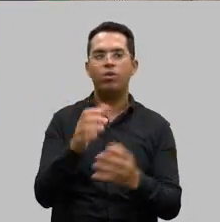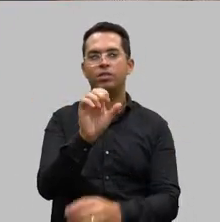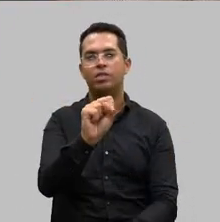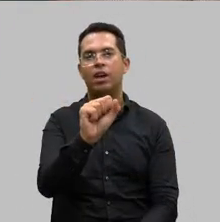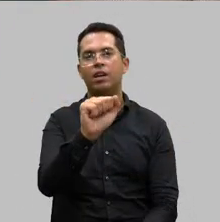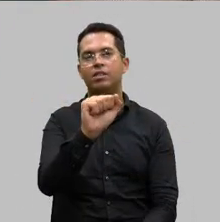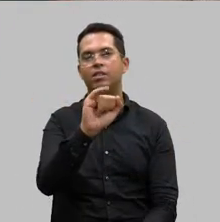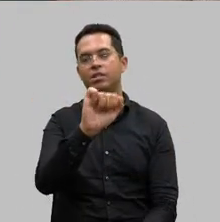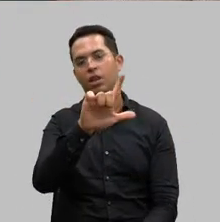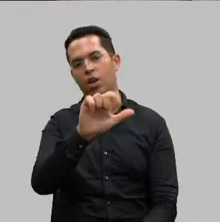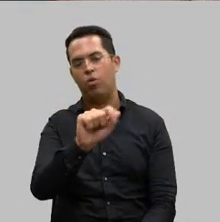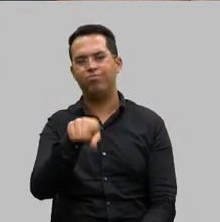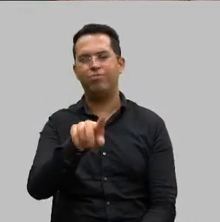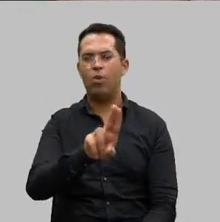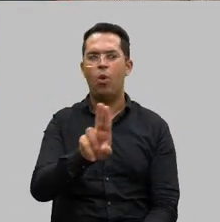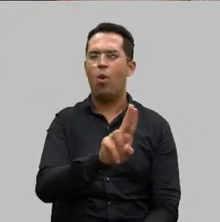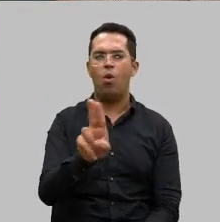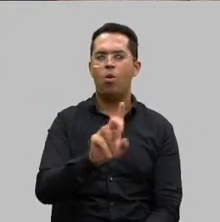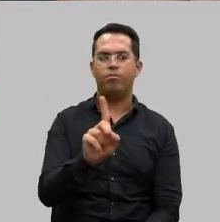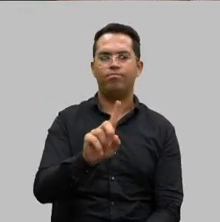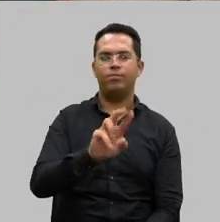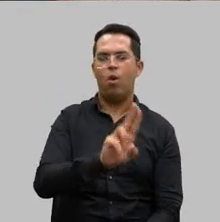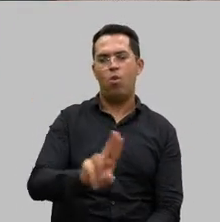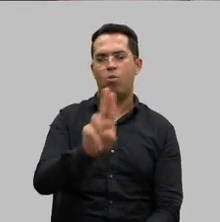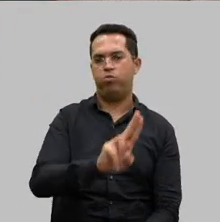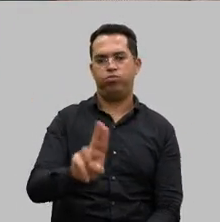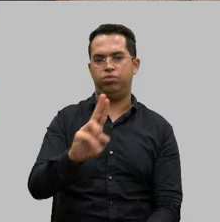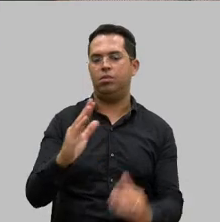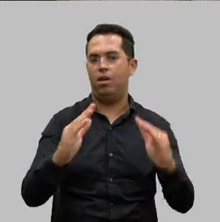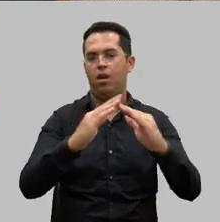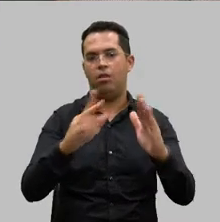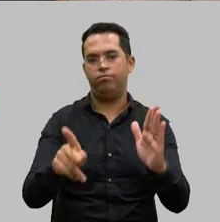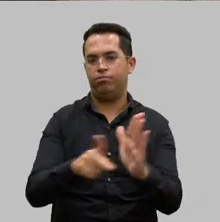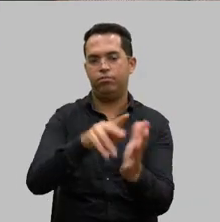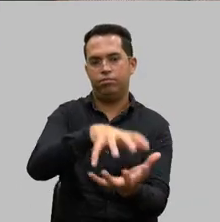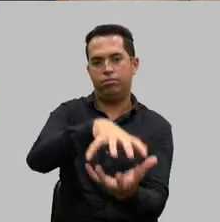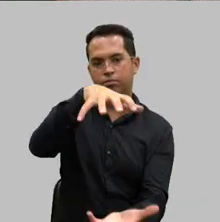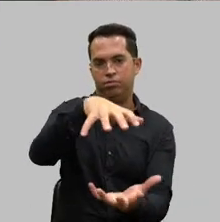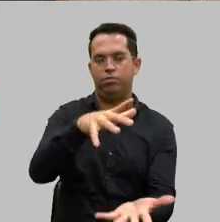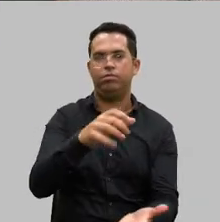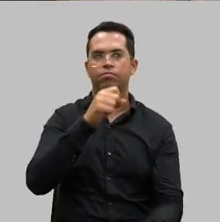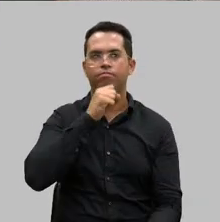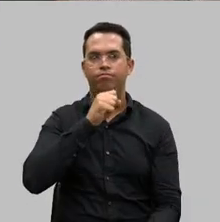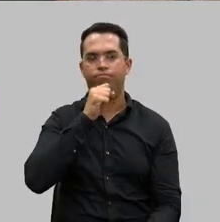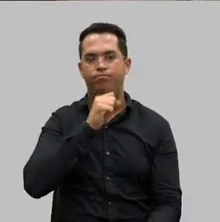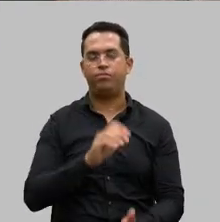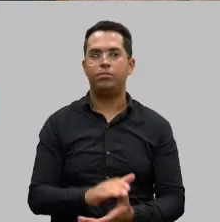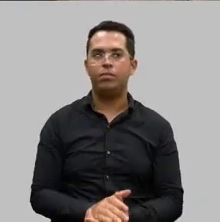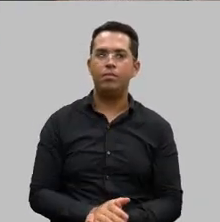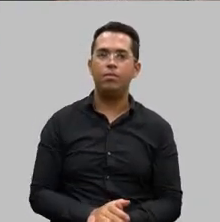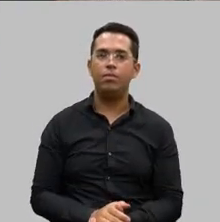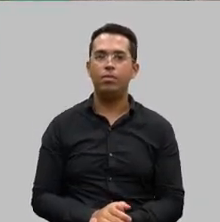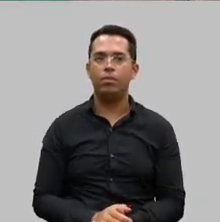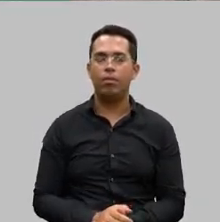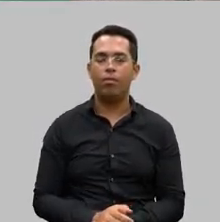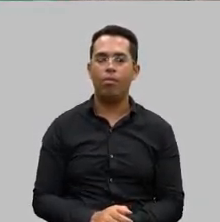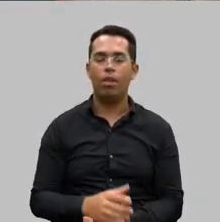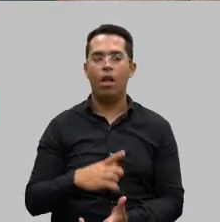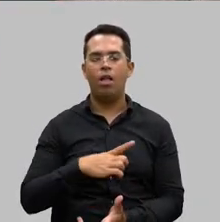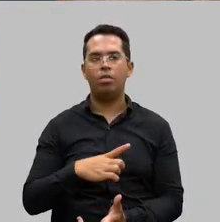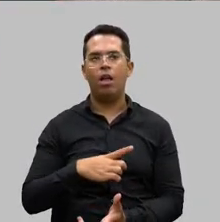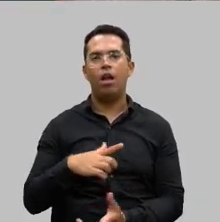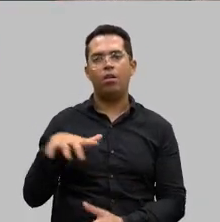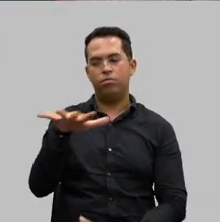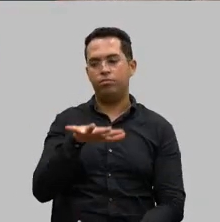pouco pejorativo nós estamos criando na nossa região em duas cidades aqui que não tem lar de doso famoso